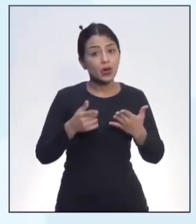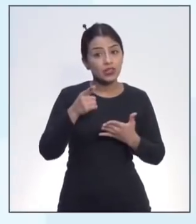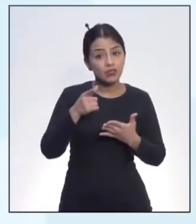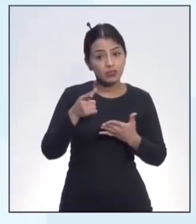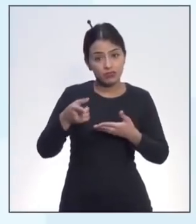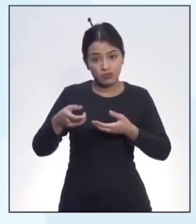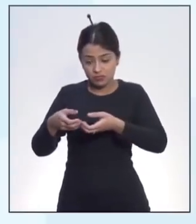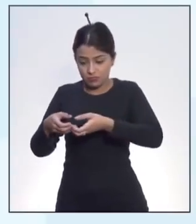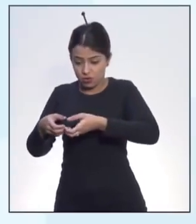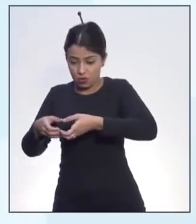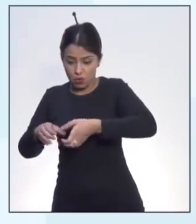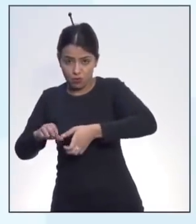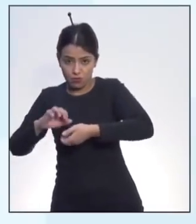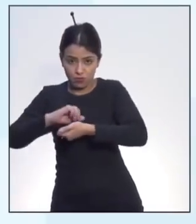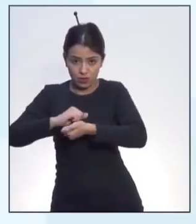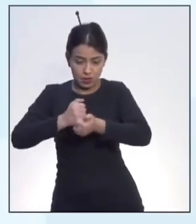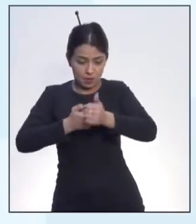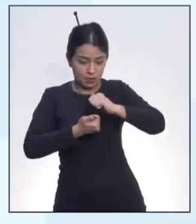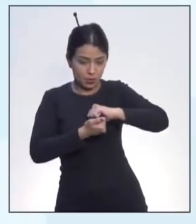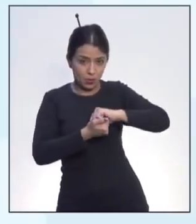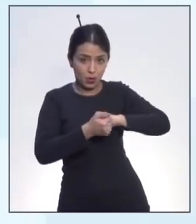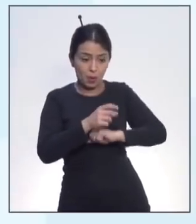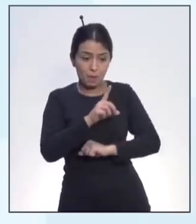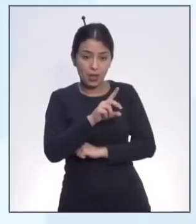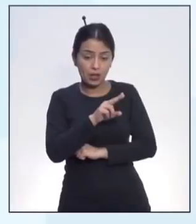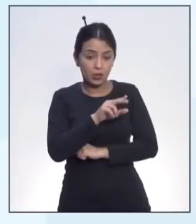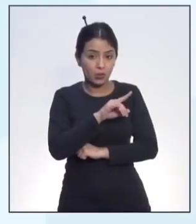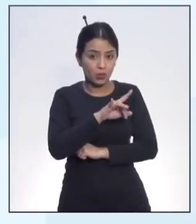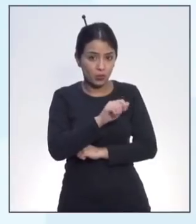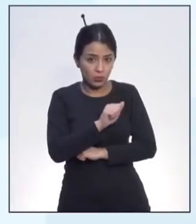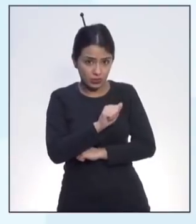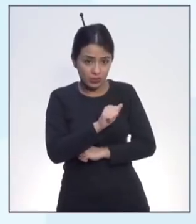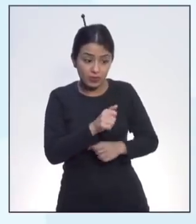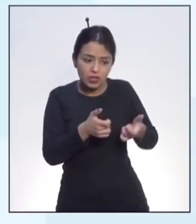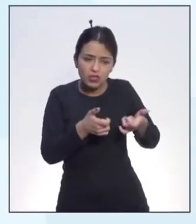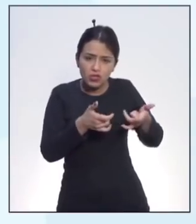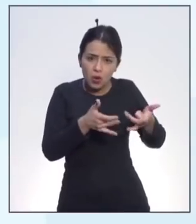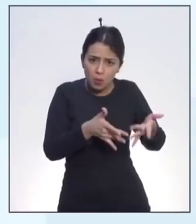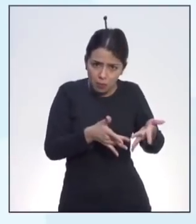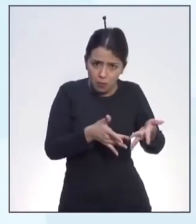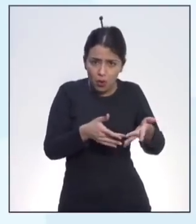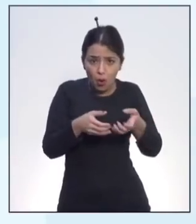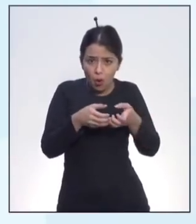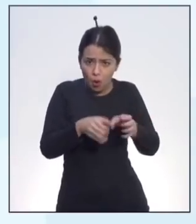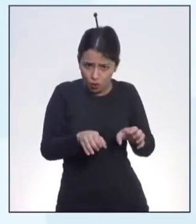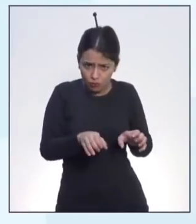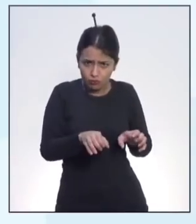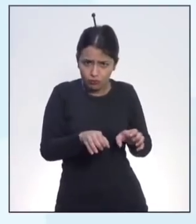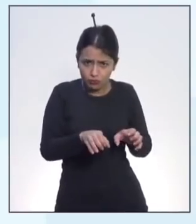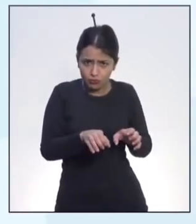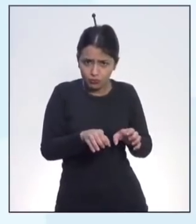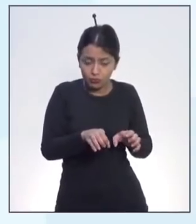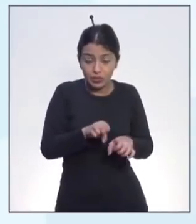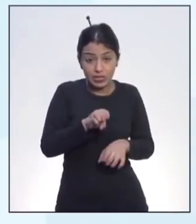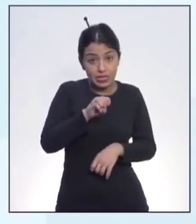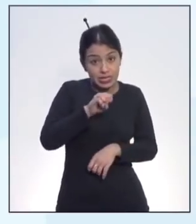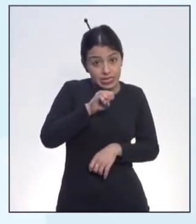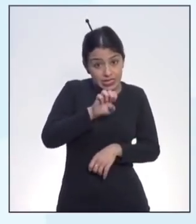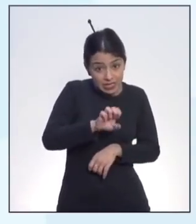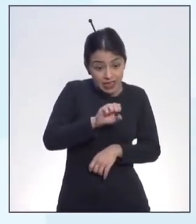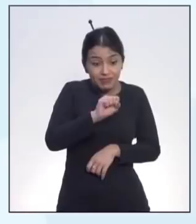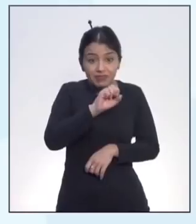de unidades para dúzia lá dos ovos, sobraram unidades? Se sim,